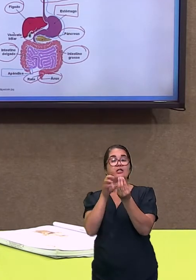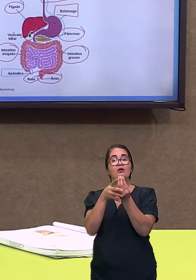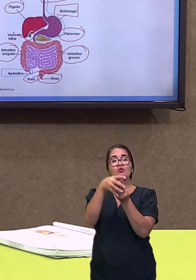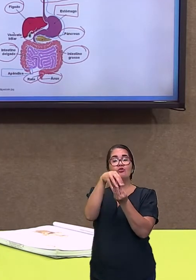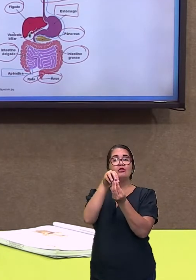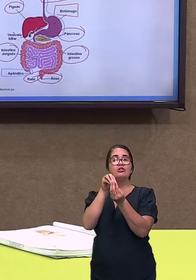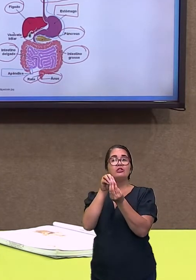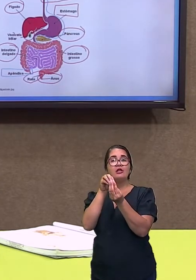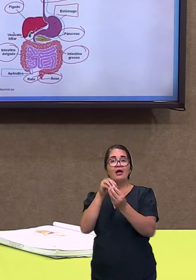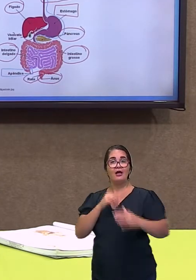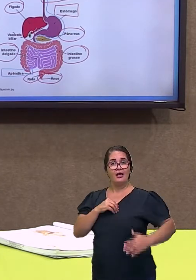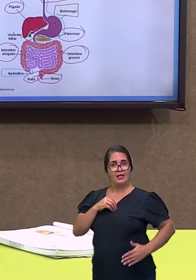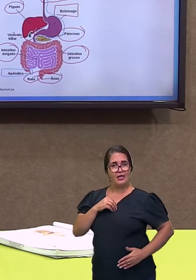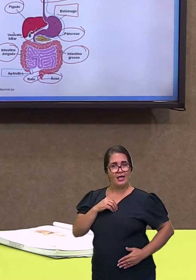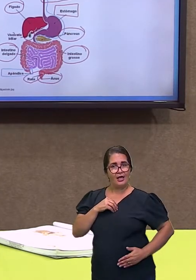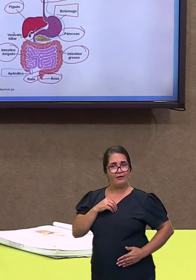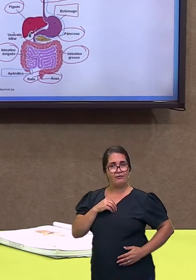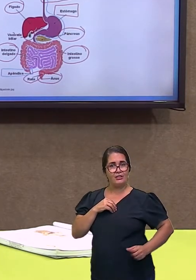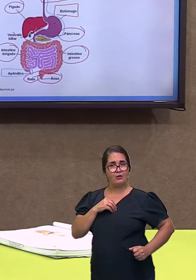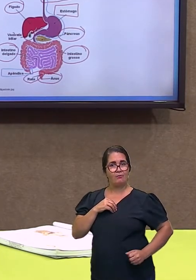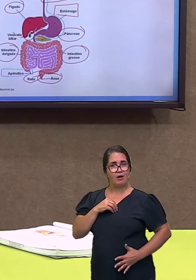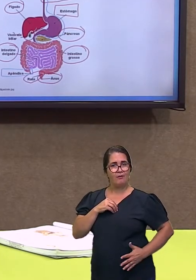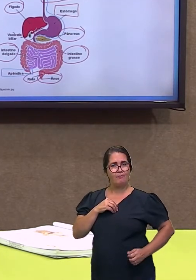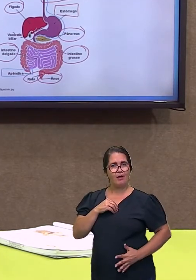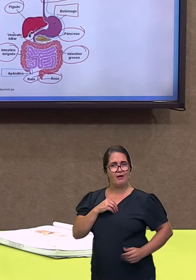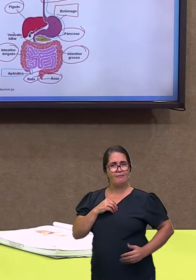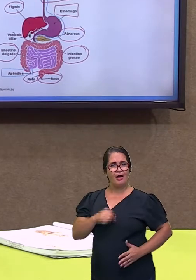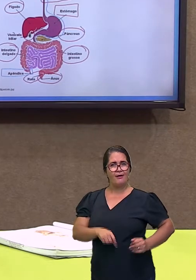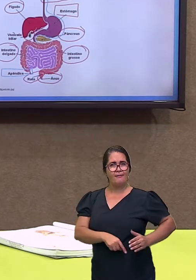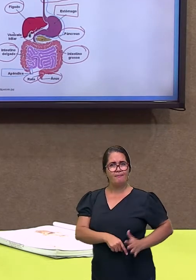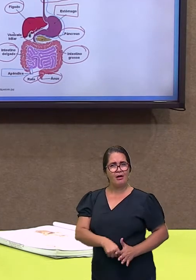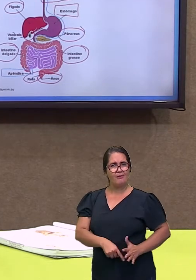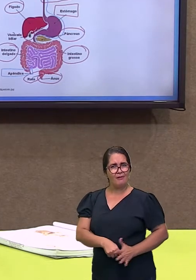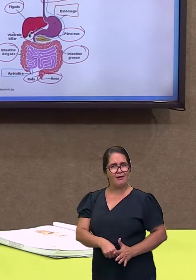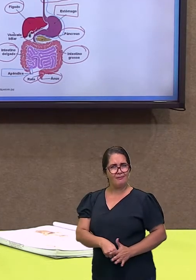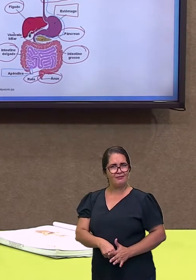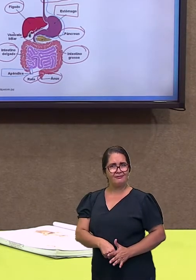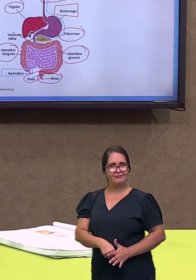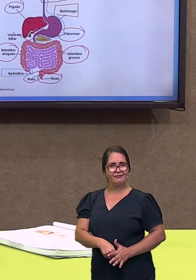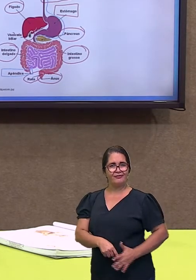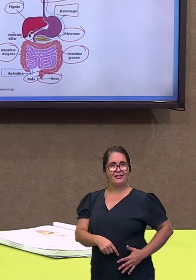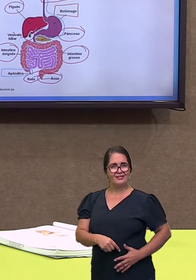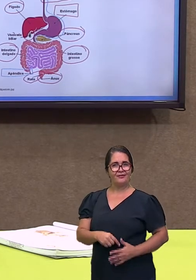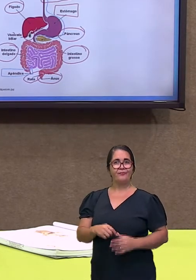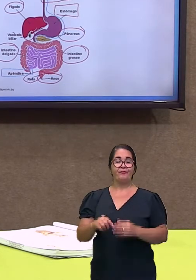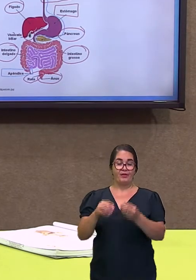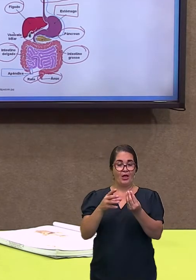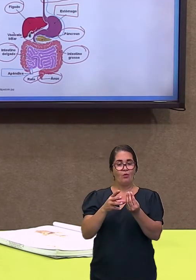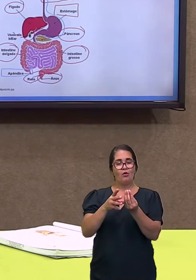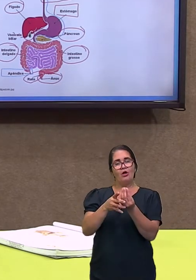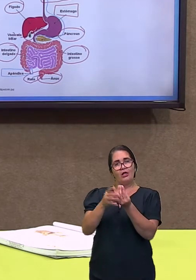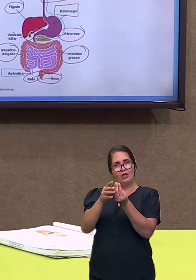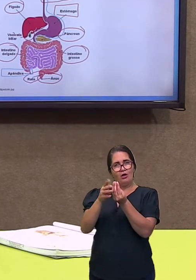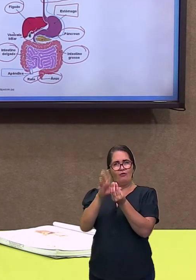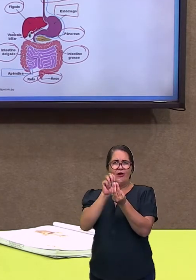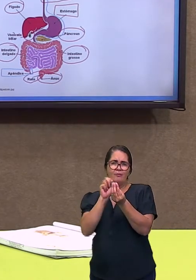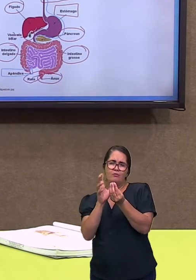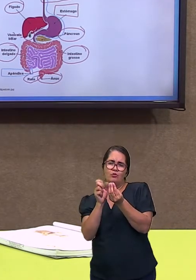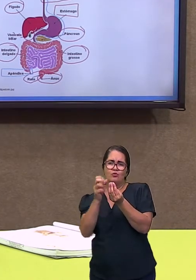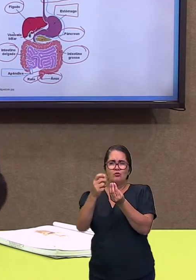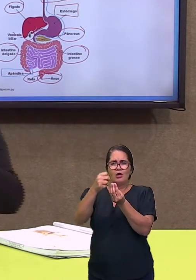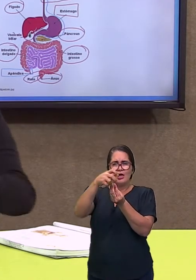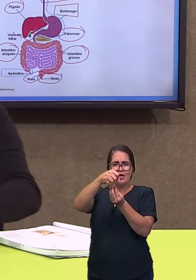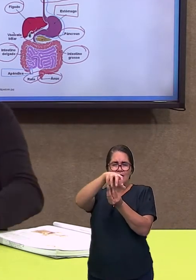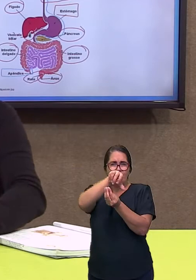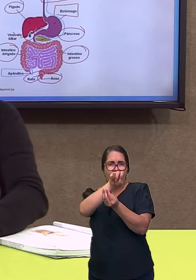Depois a gente acerta essa bolinha, pressiona a base, ela pode ser maior ou menor,